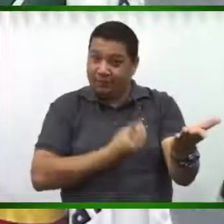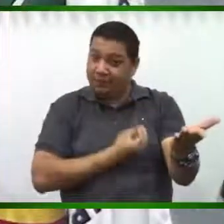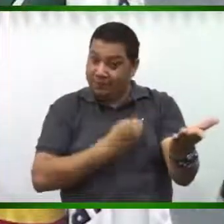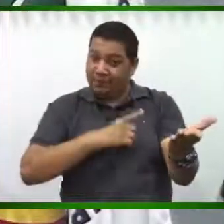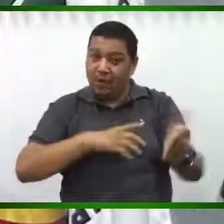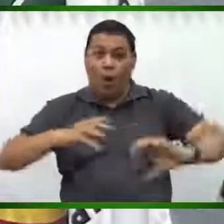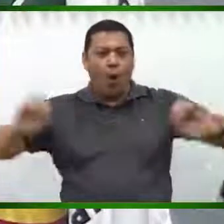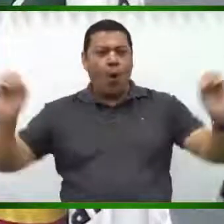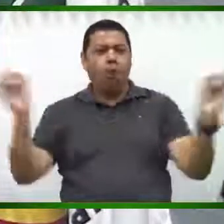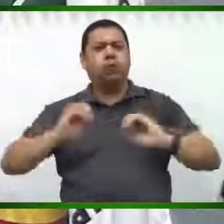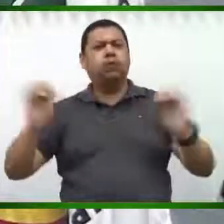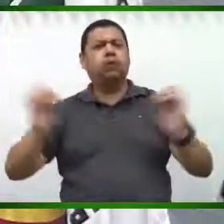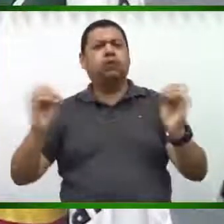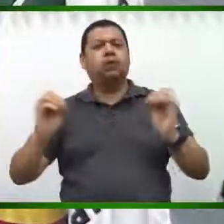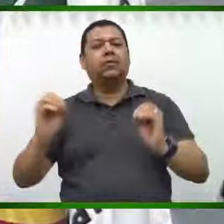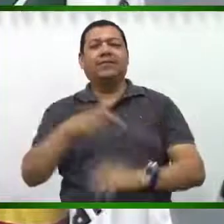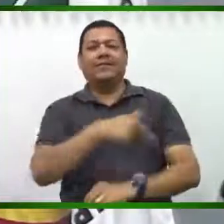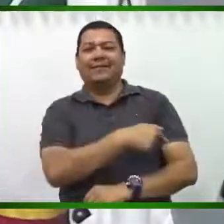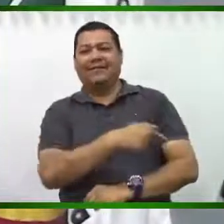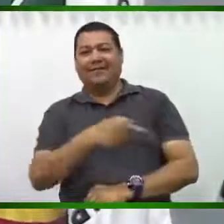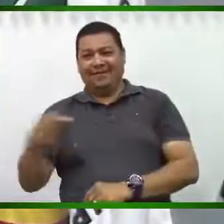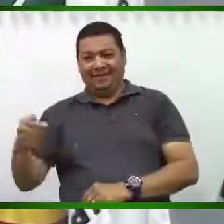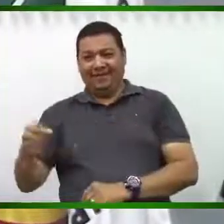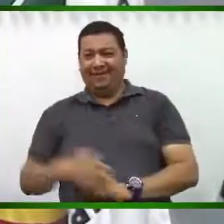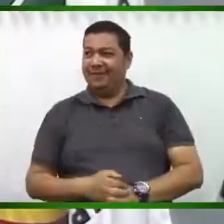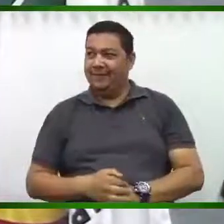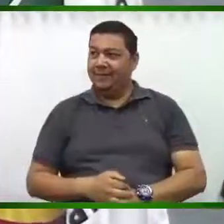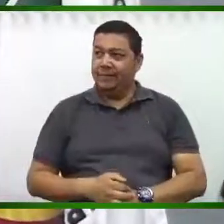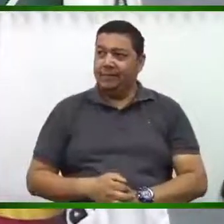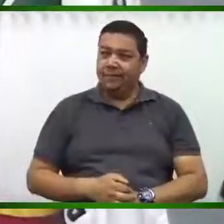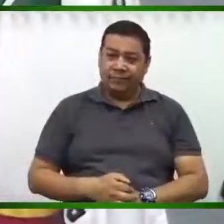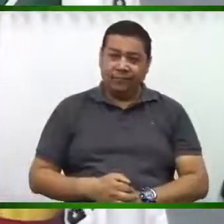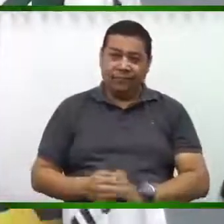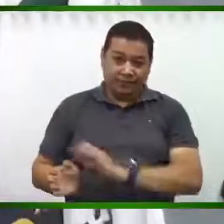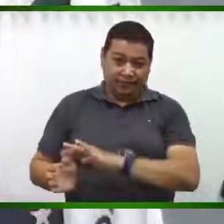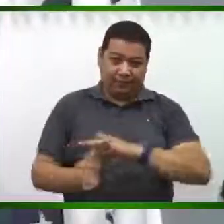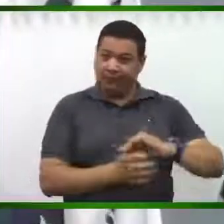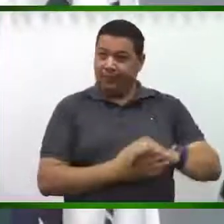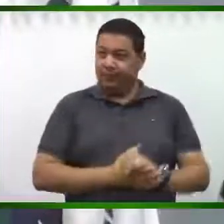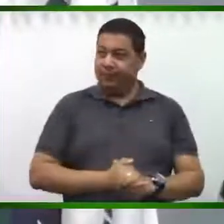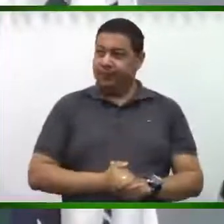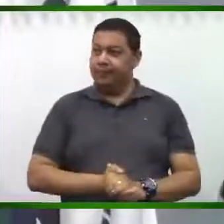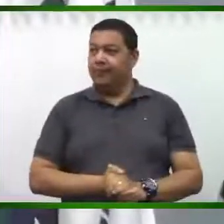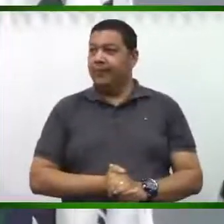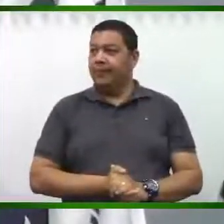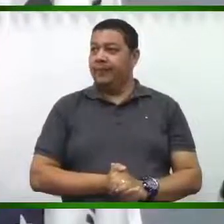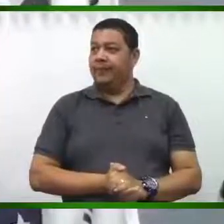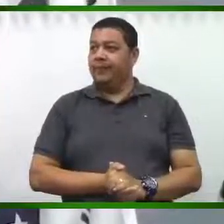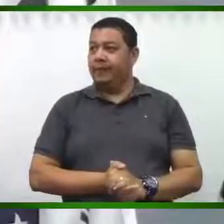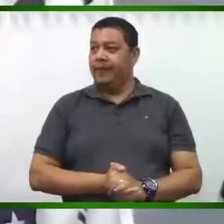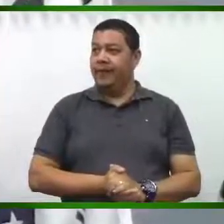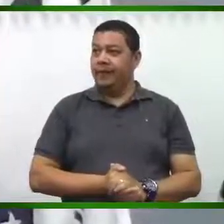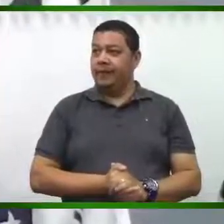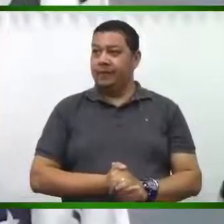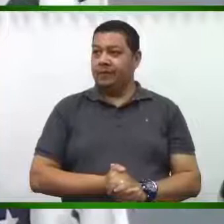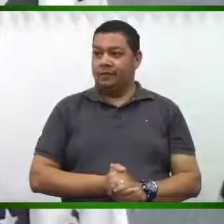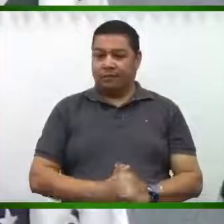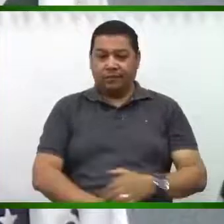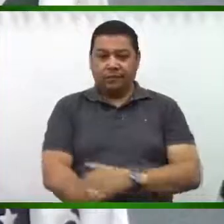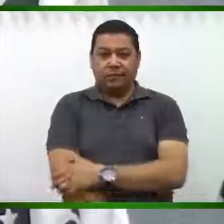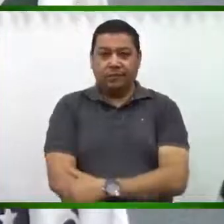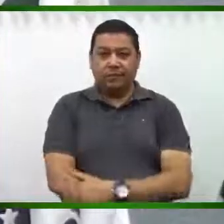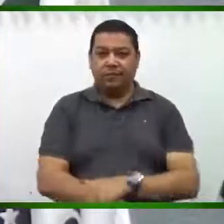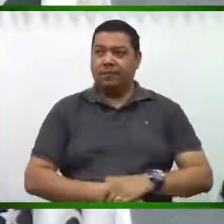tenham uma ótima semana. Meus amigos, nós entendemos e todo mundo